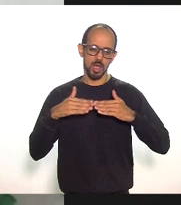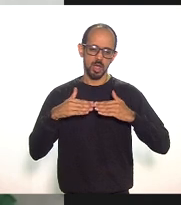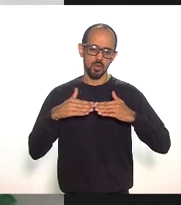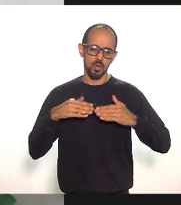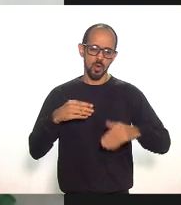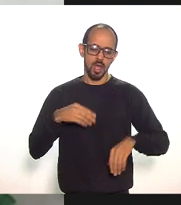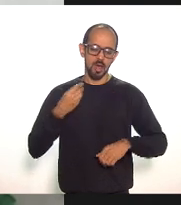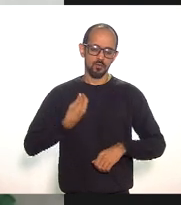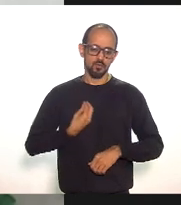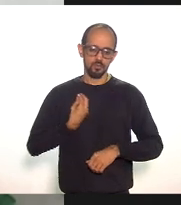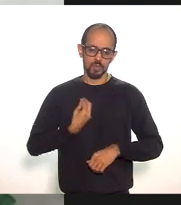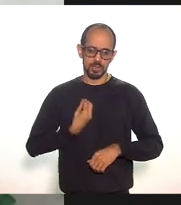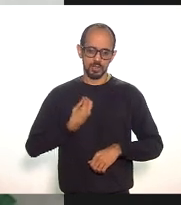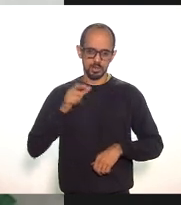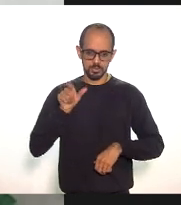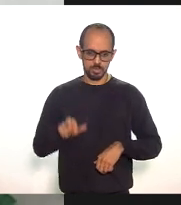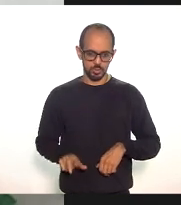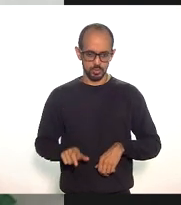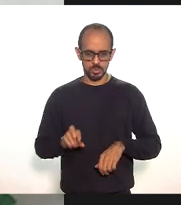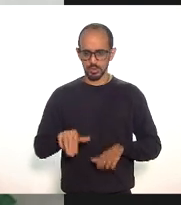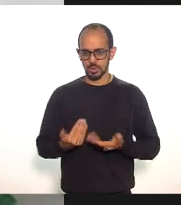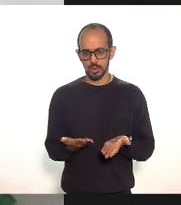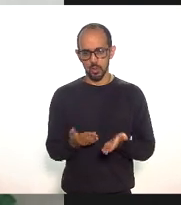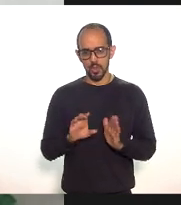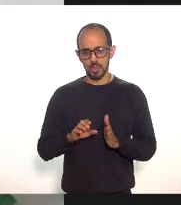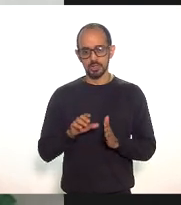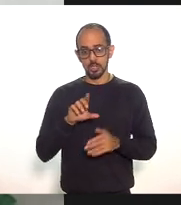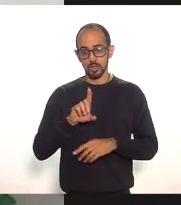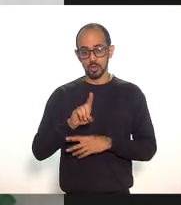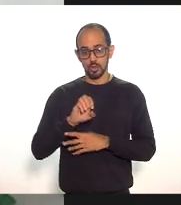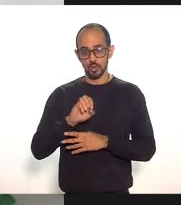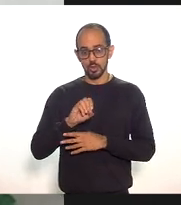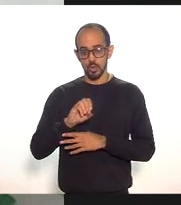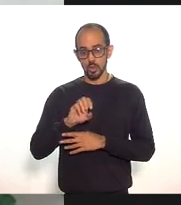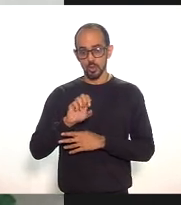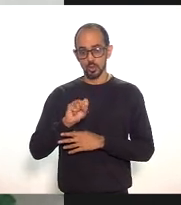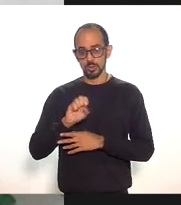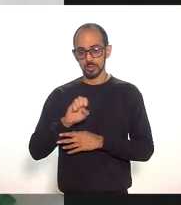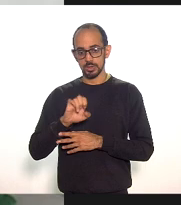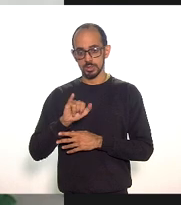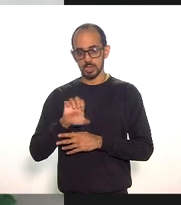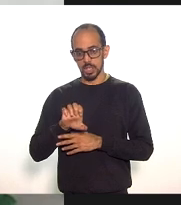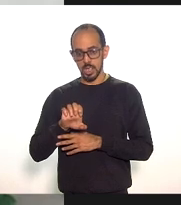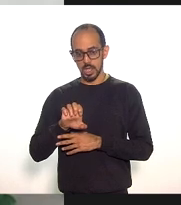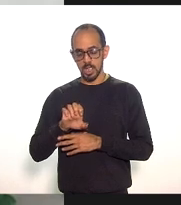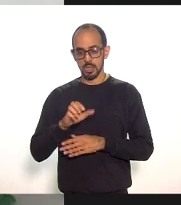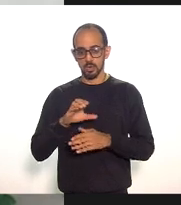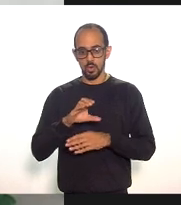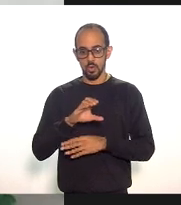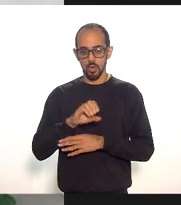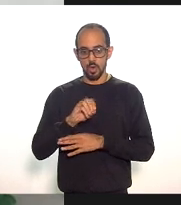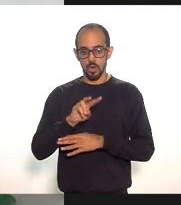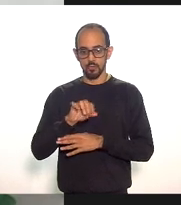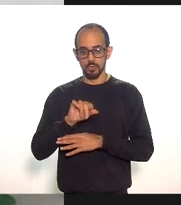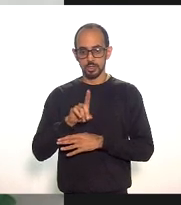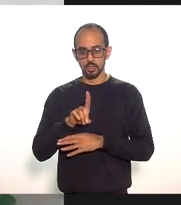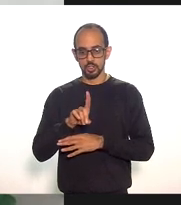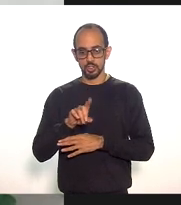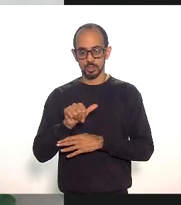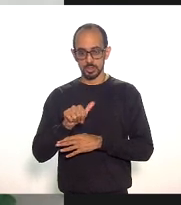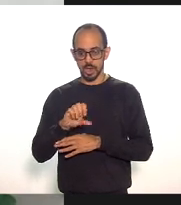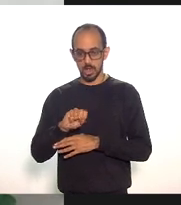esse dossiê Covid-19 no Estado do Rio de Janeiro vai nos ajudar e muito, em especial, tendo aí